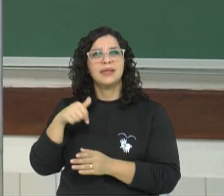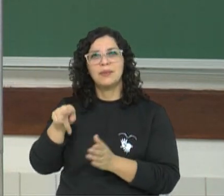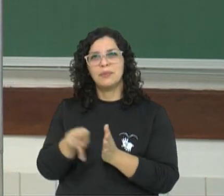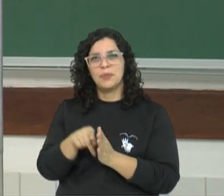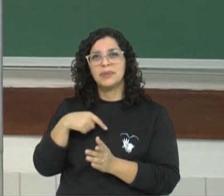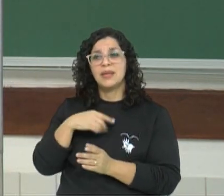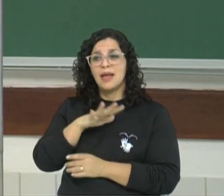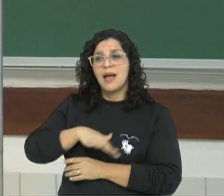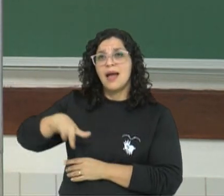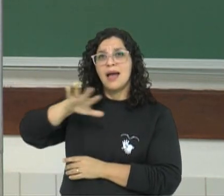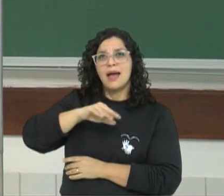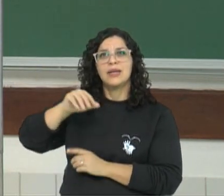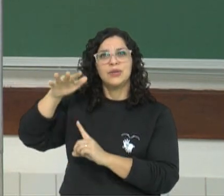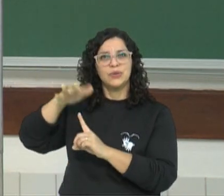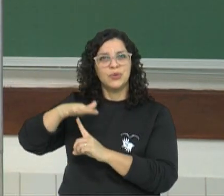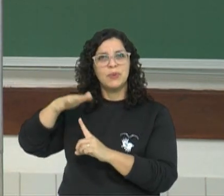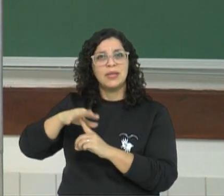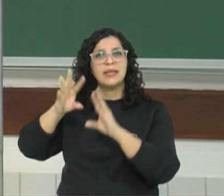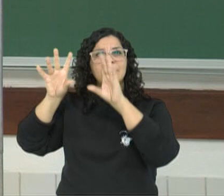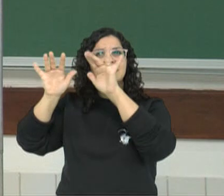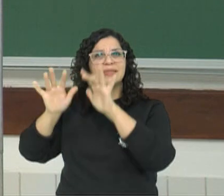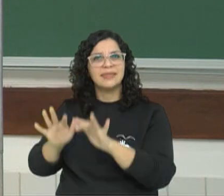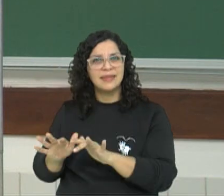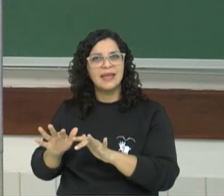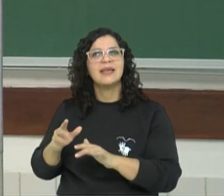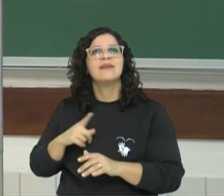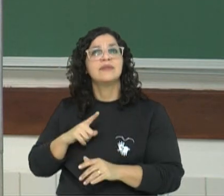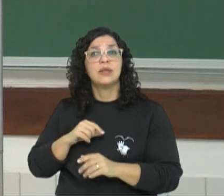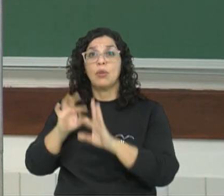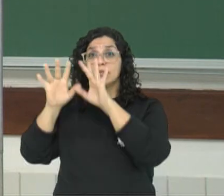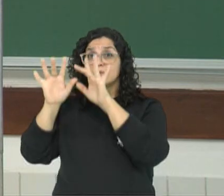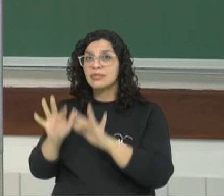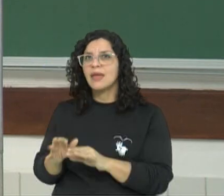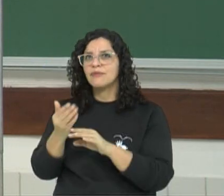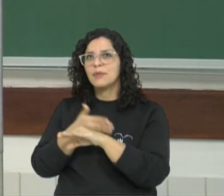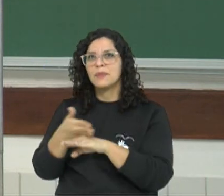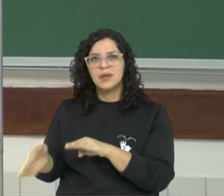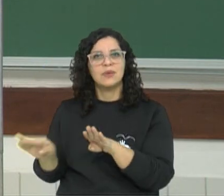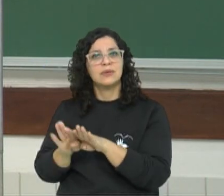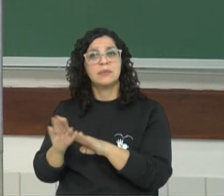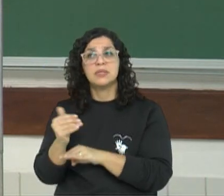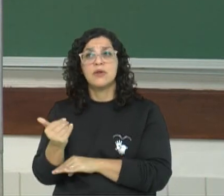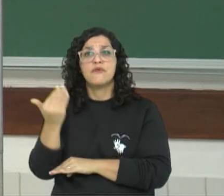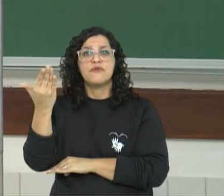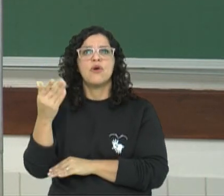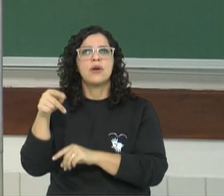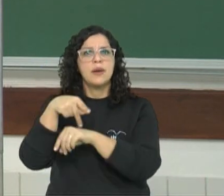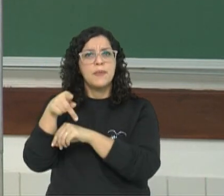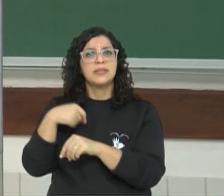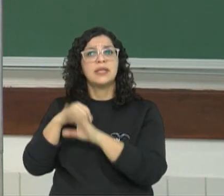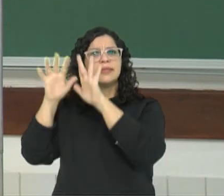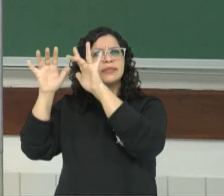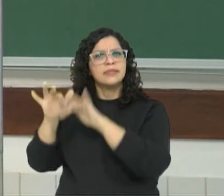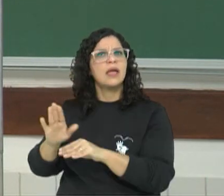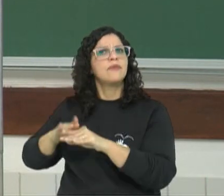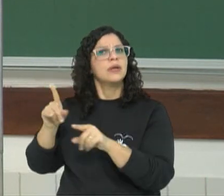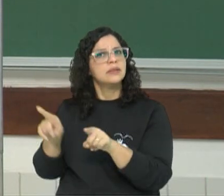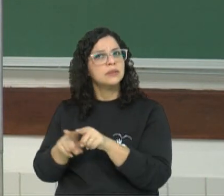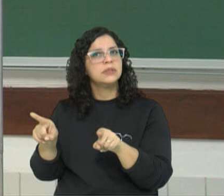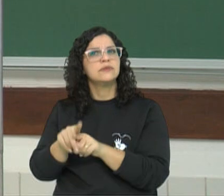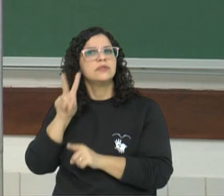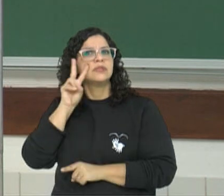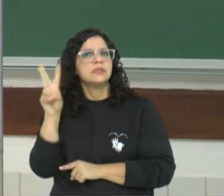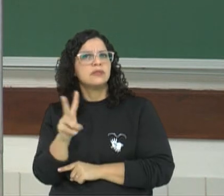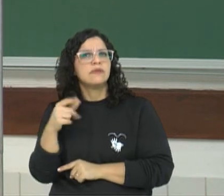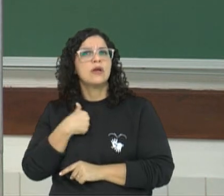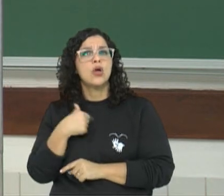brincadeira à parte, mas nós temos uma parte de neve, né? Não temos neve aqui, mas fora do nosso país a gente tem bastante, onde você